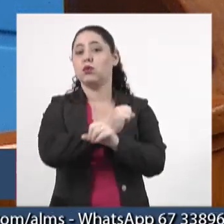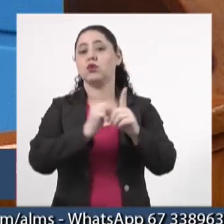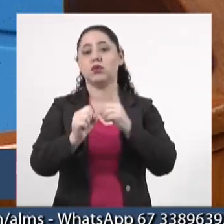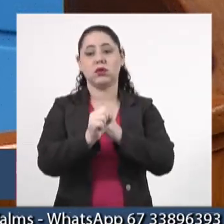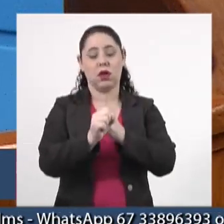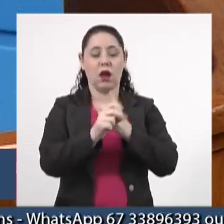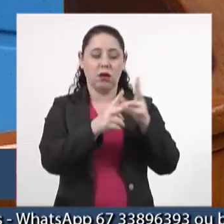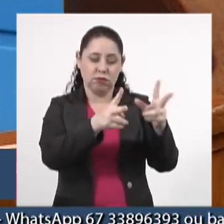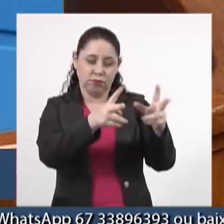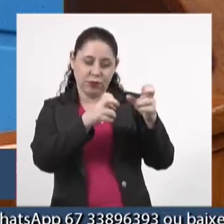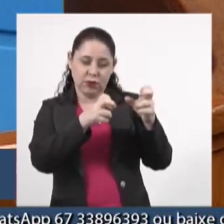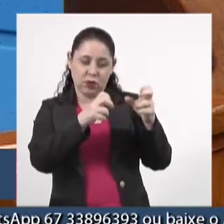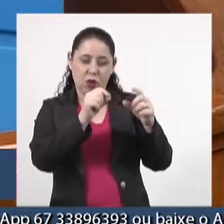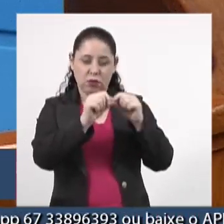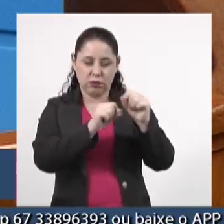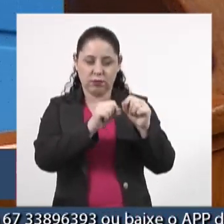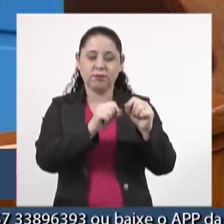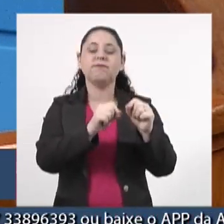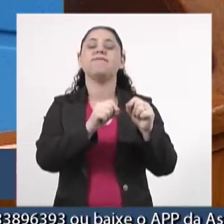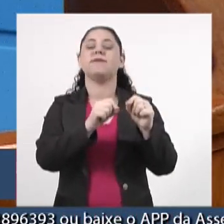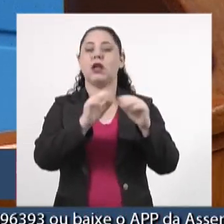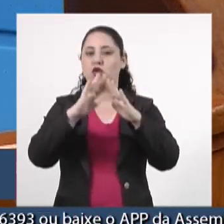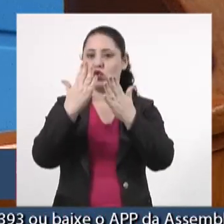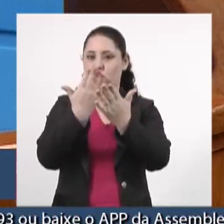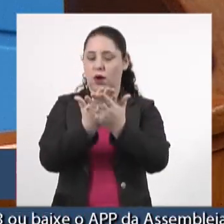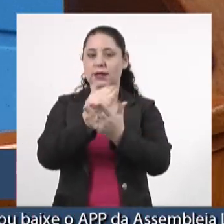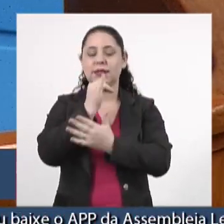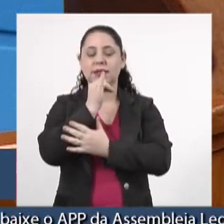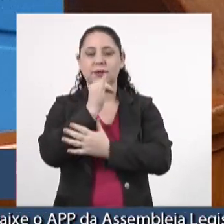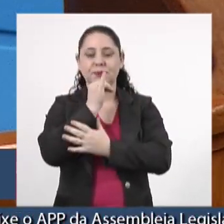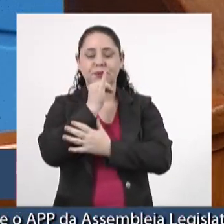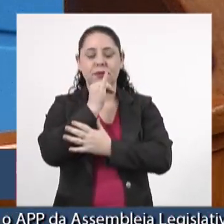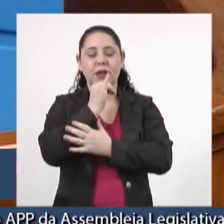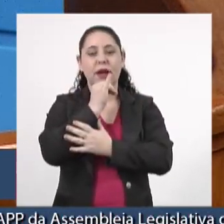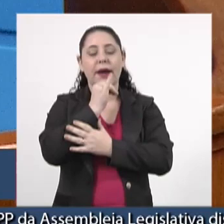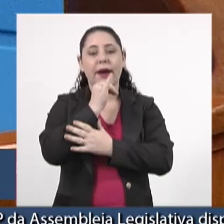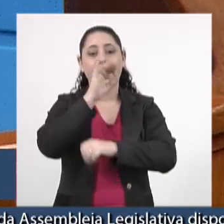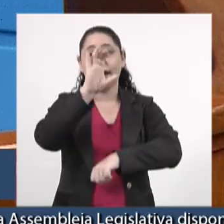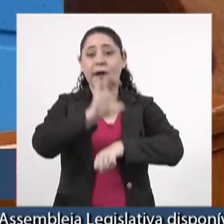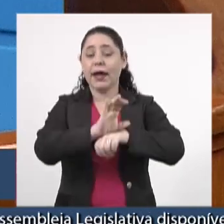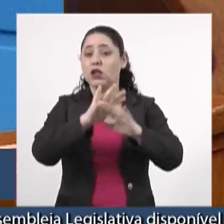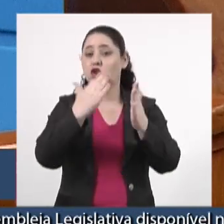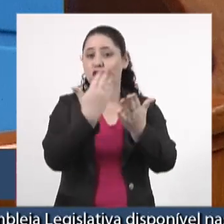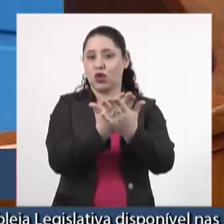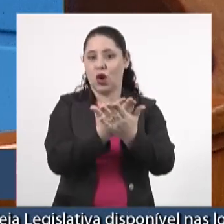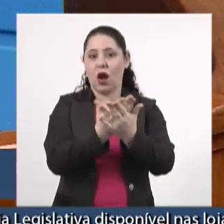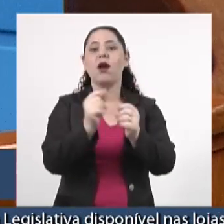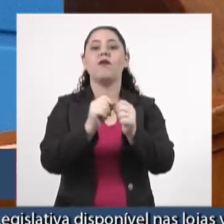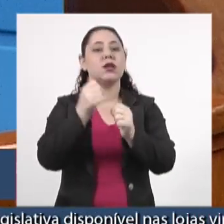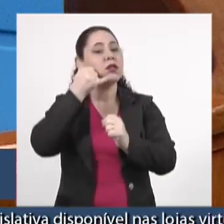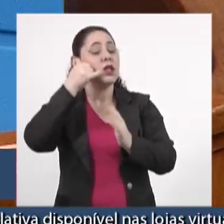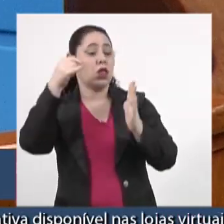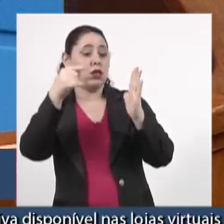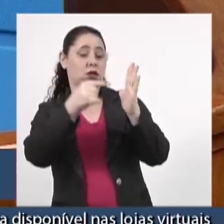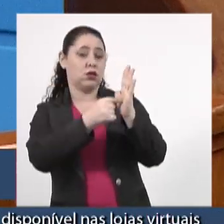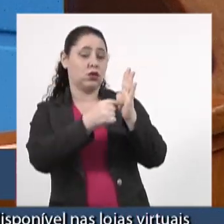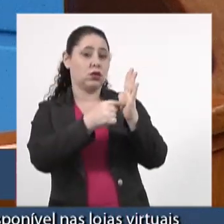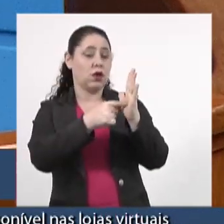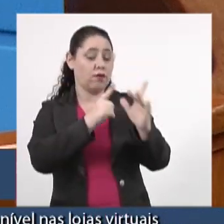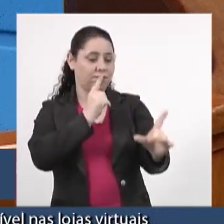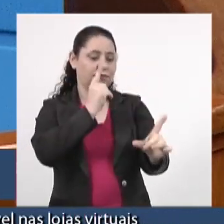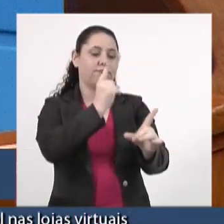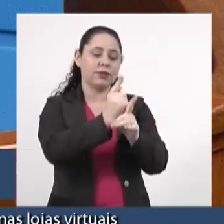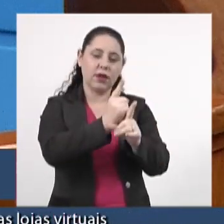sociedade, denunciar. Então, a escola, no caso dessa menininha de 2 anos, a creche fez o papel dela, fez a denúncia, foi